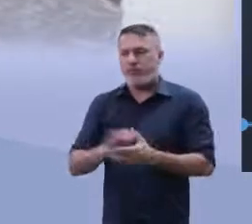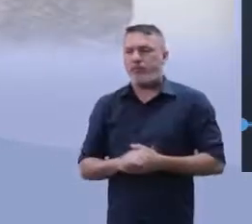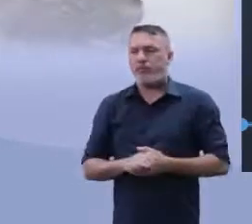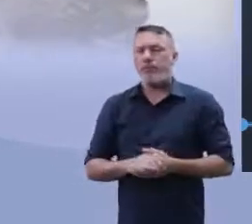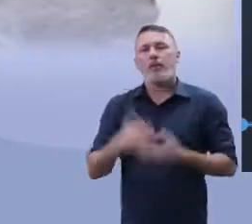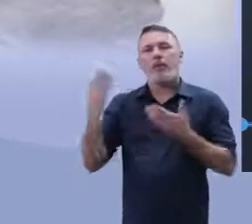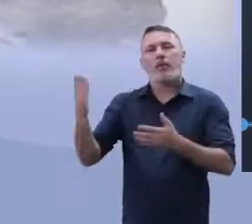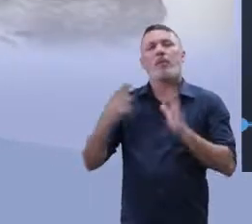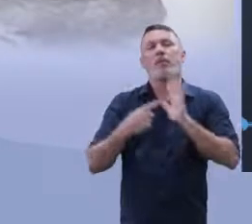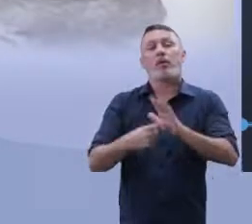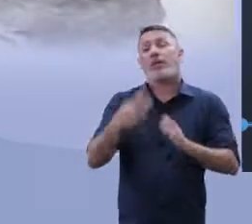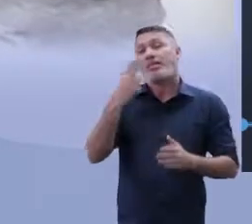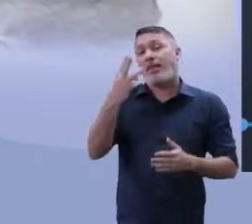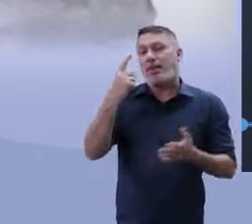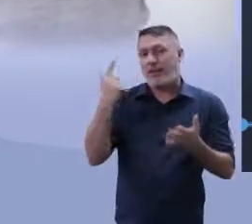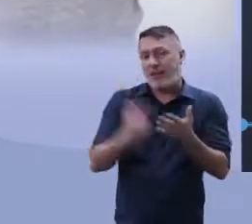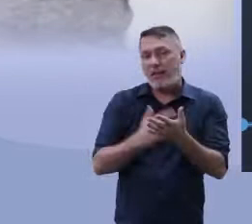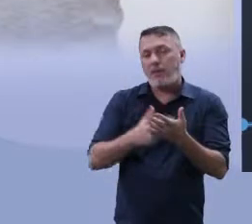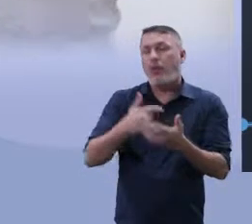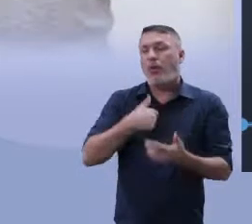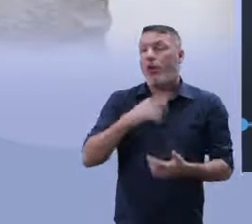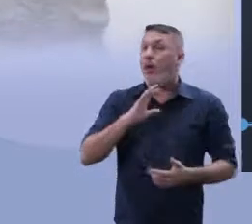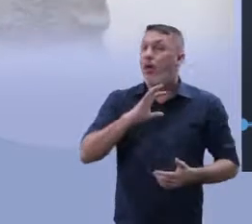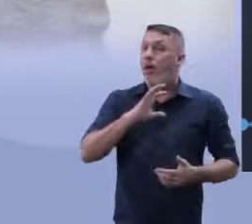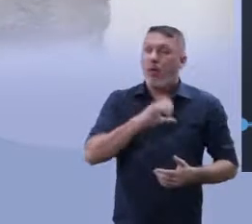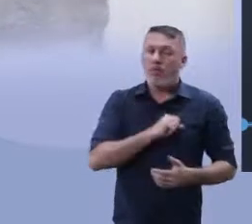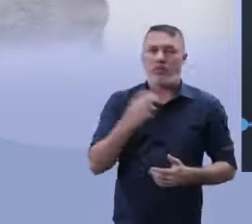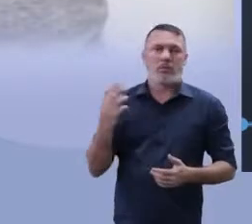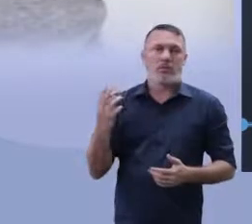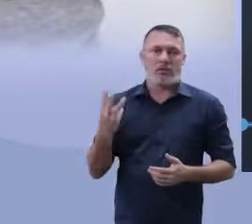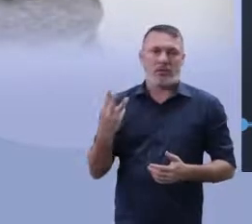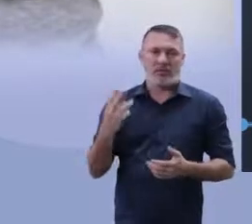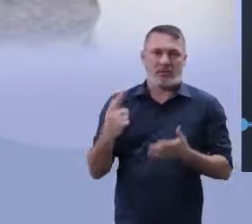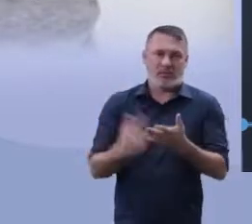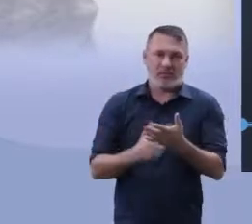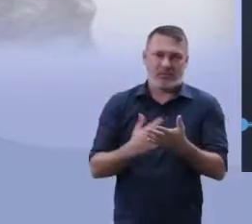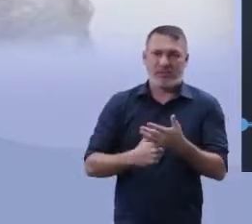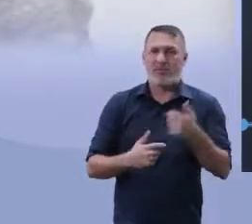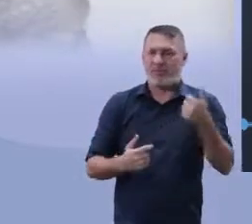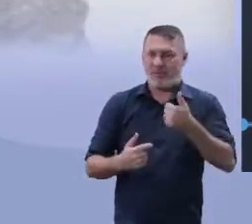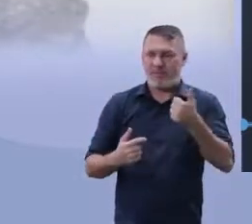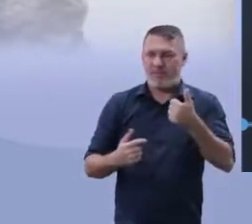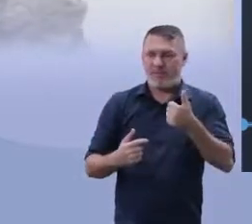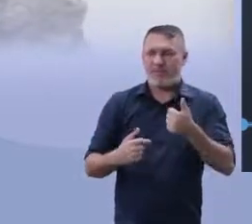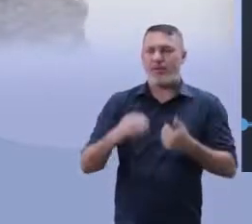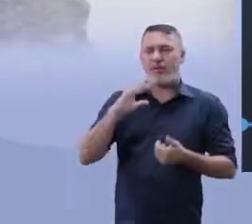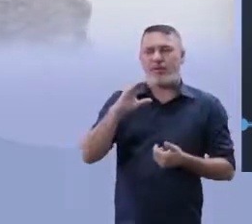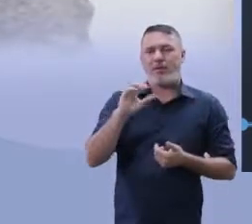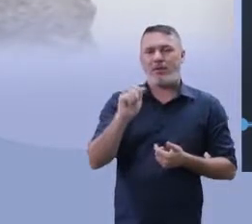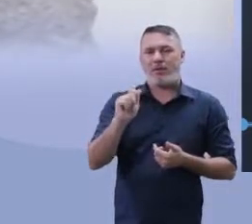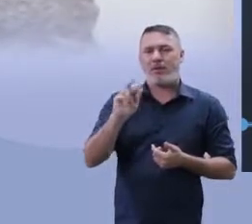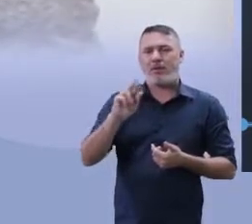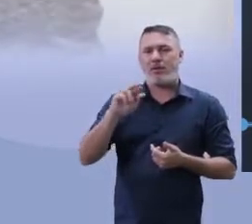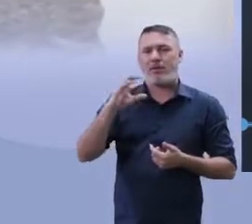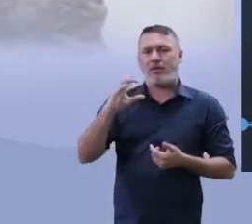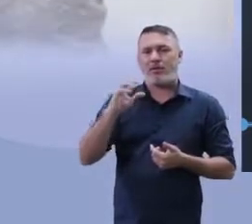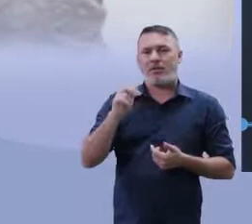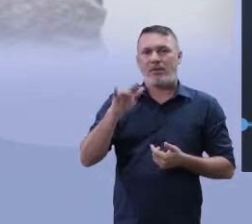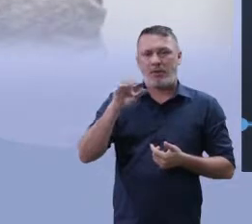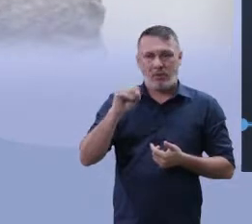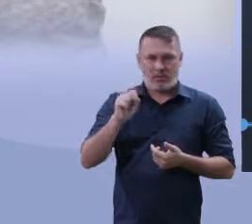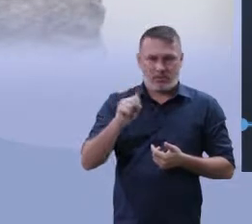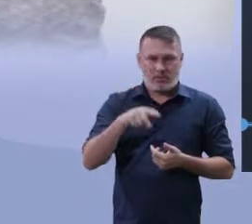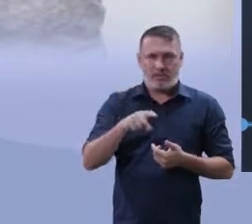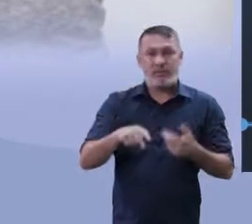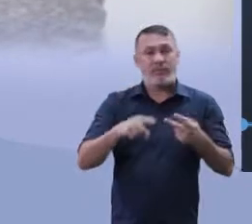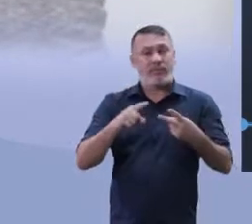temos aqui 3 livros. Eu sou apaixonado pelos 3. Os Carcereiros, do Dr. Drauzio. Nós